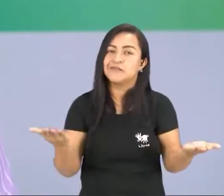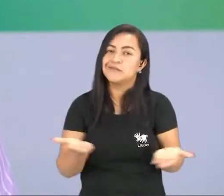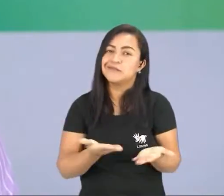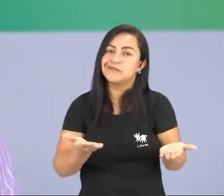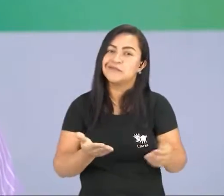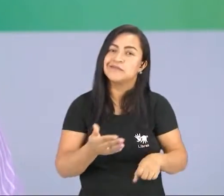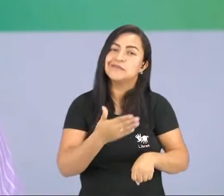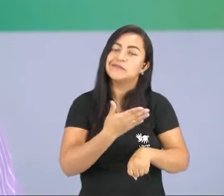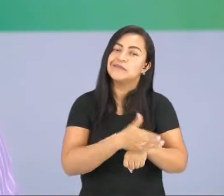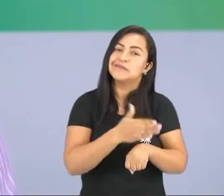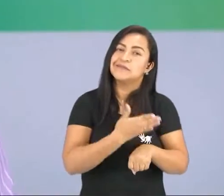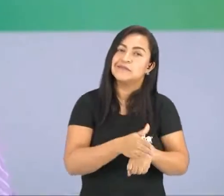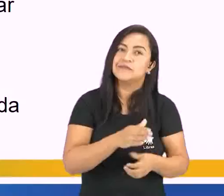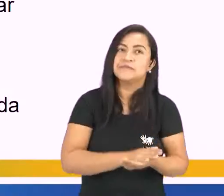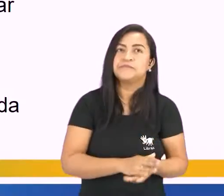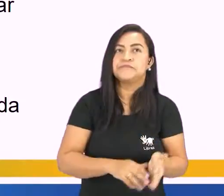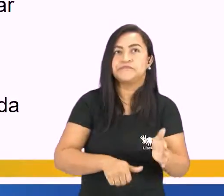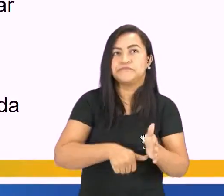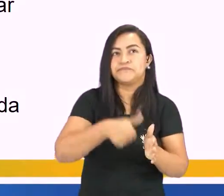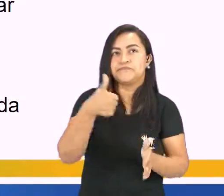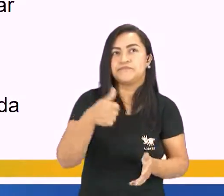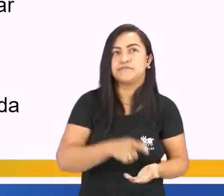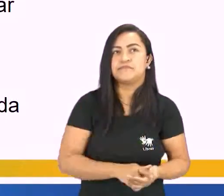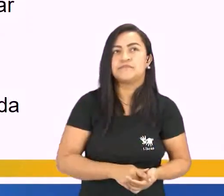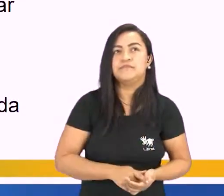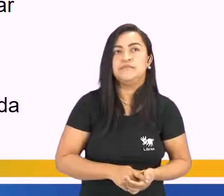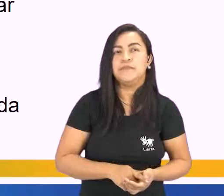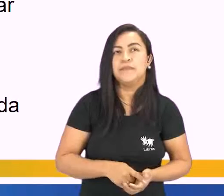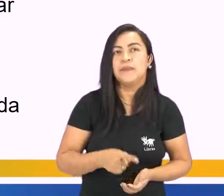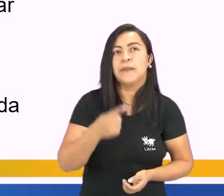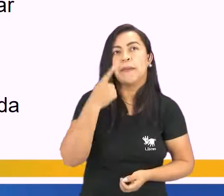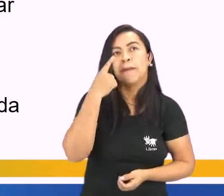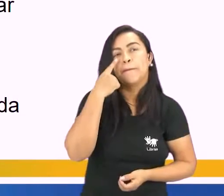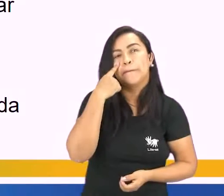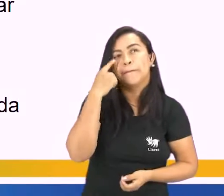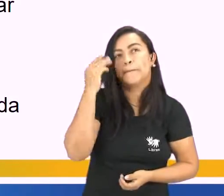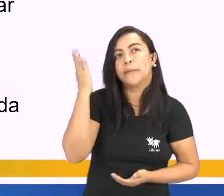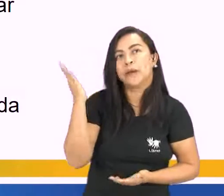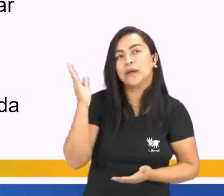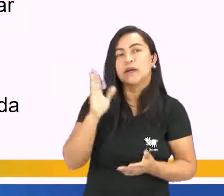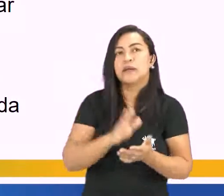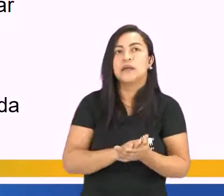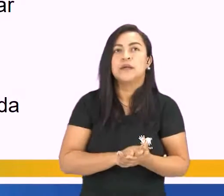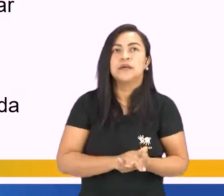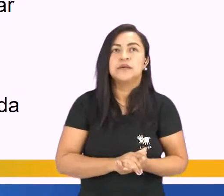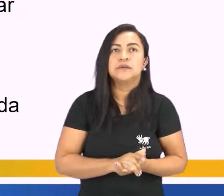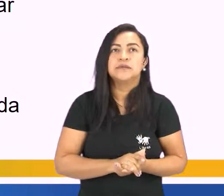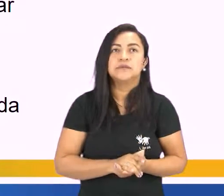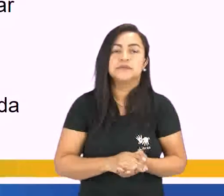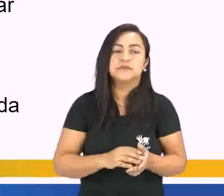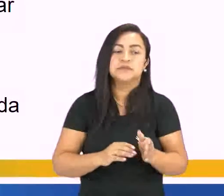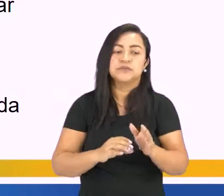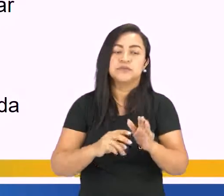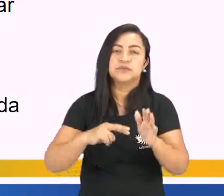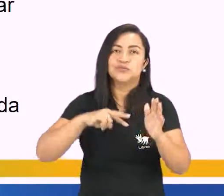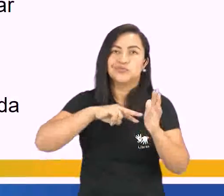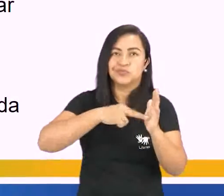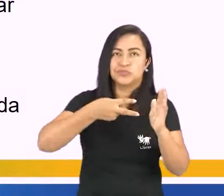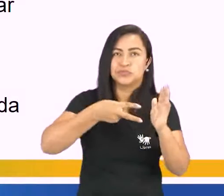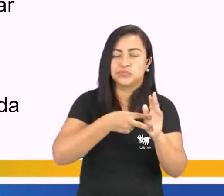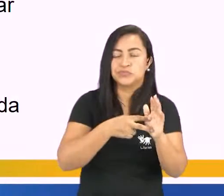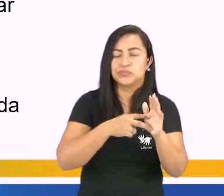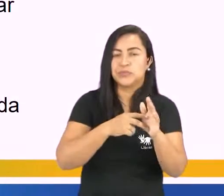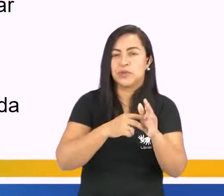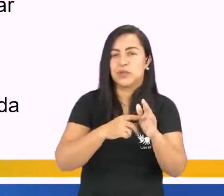práctica. Questão número 1. Dice assim: mira la definición del tipo